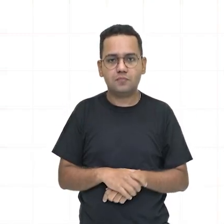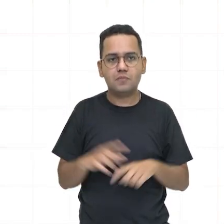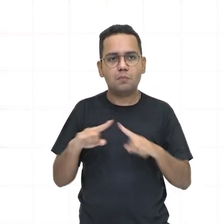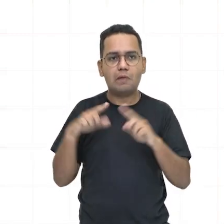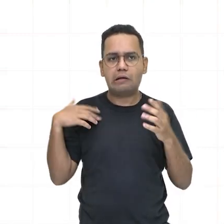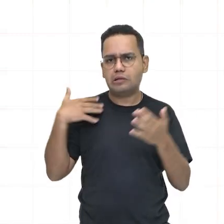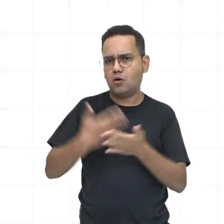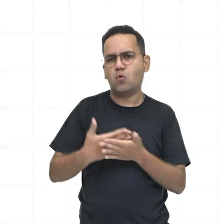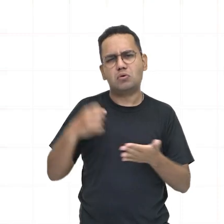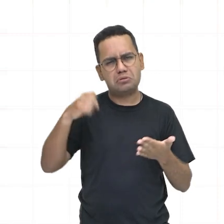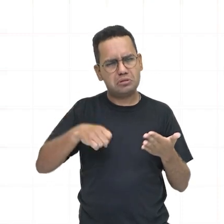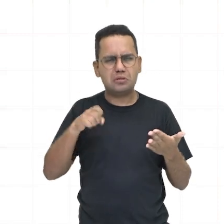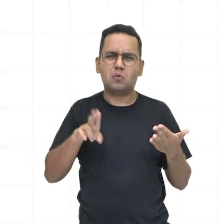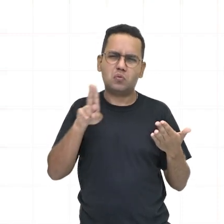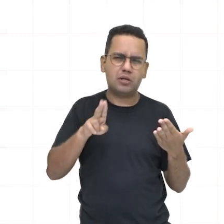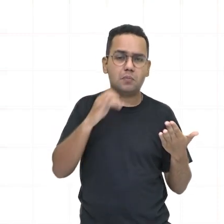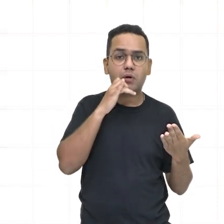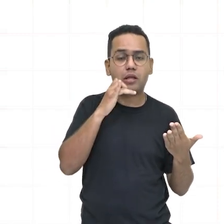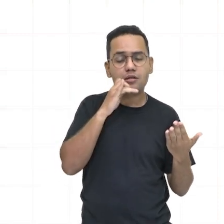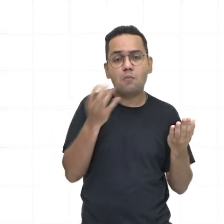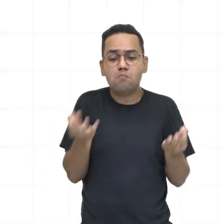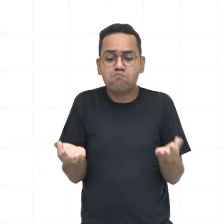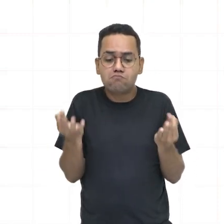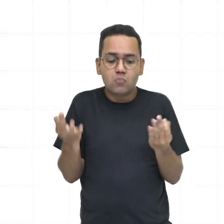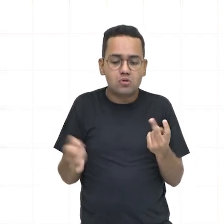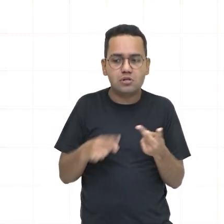celtas, com os budistas, taoístas e